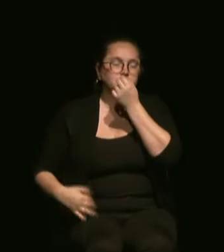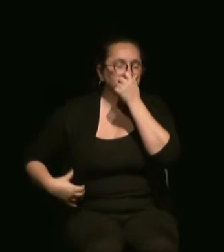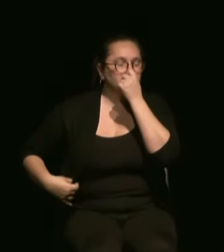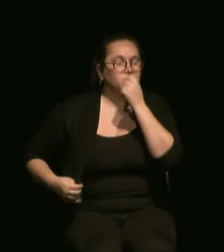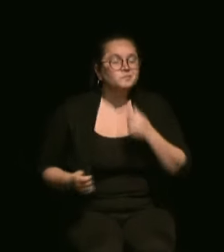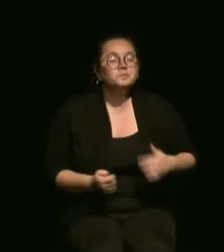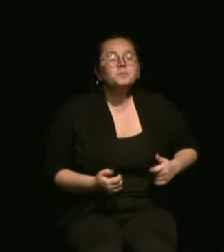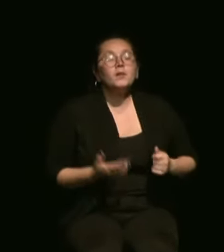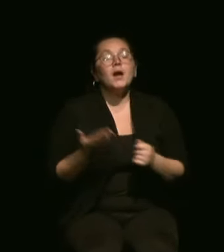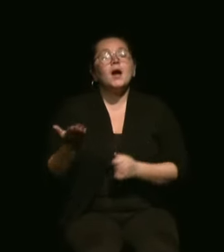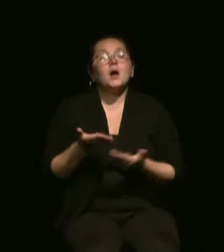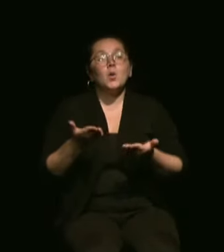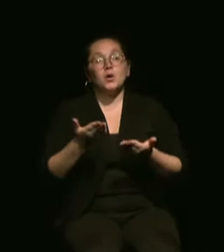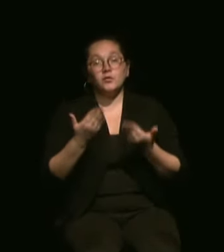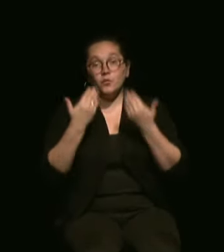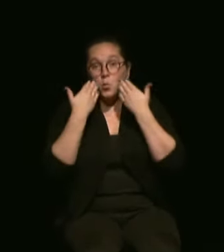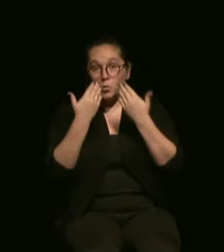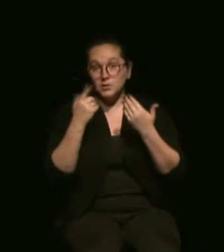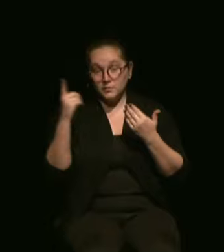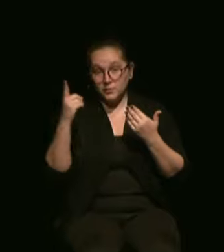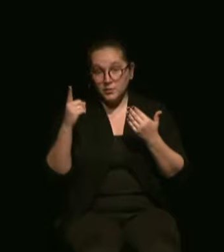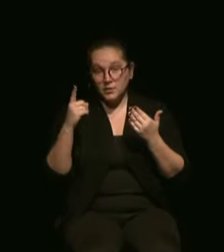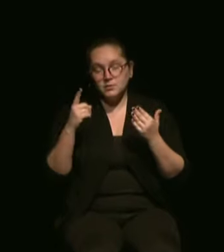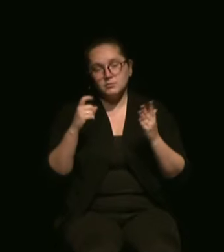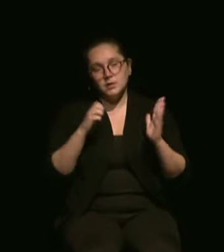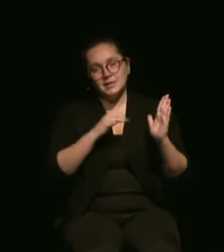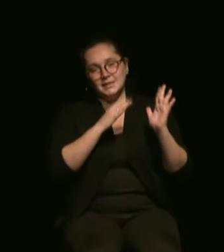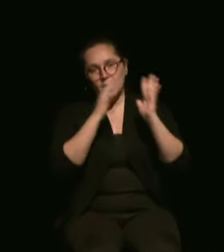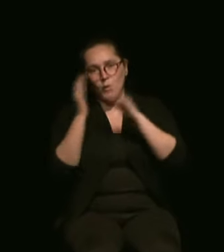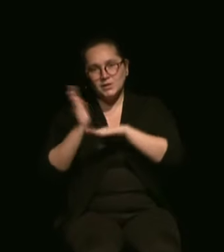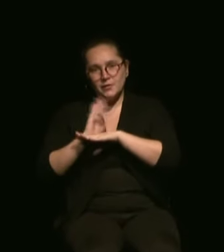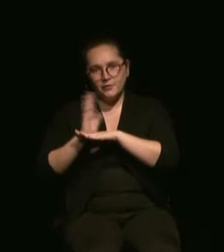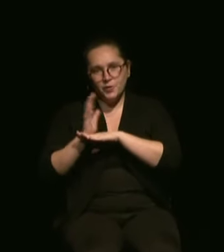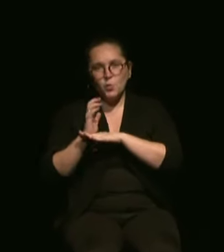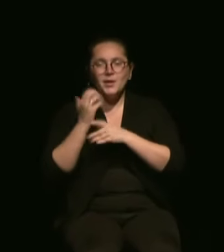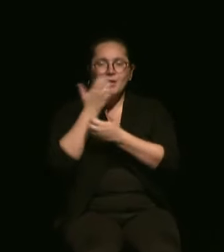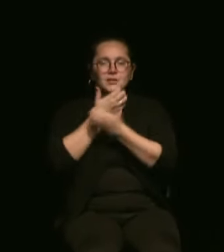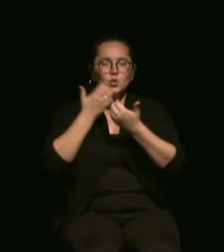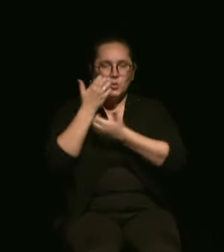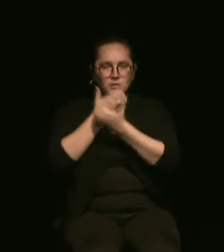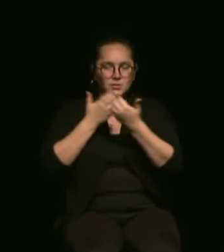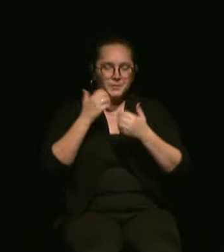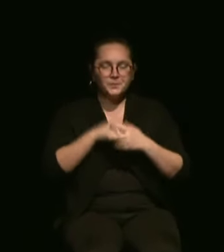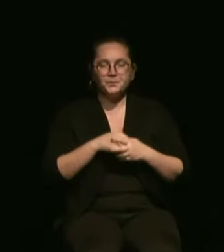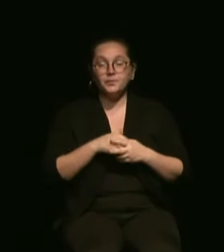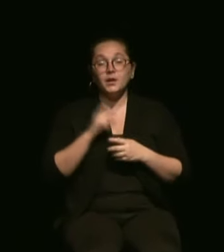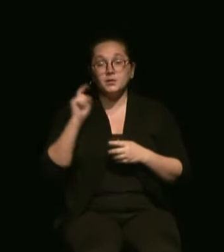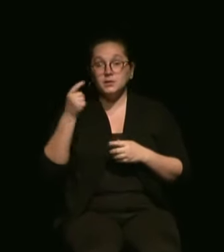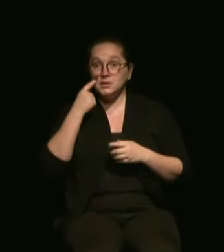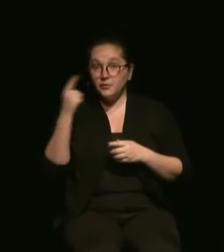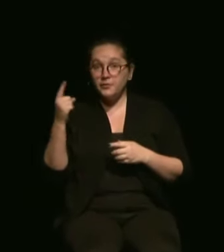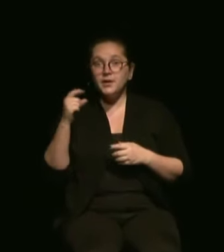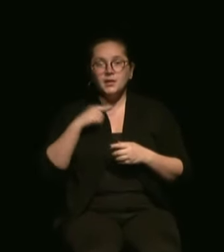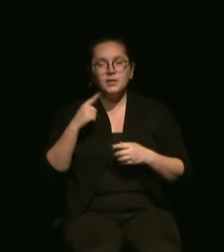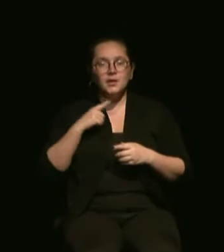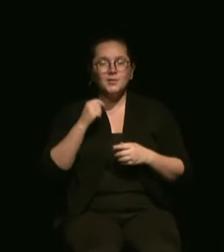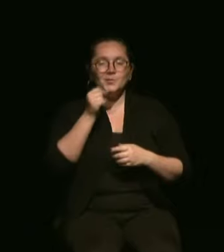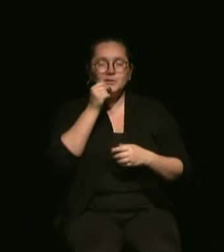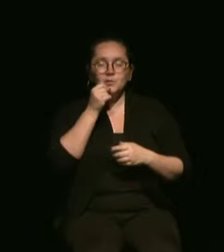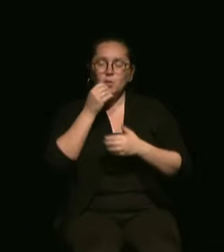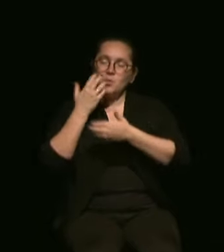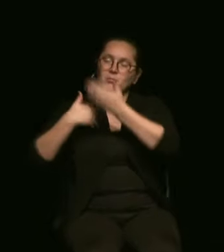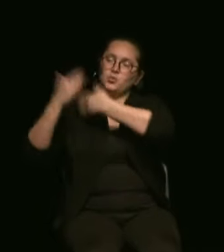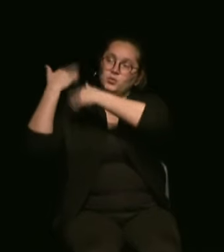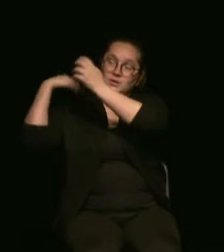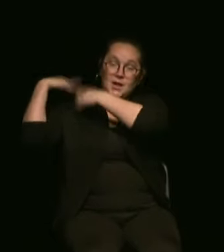Vou mostrar para vocês agora uma sequência de canções em que essa ideia da irrupção do passado,